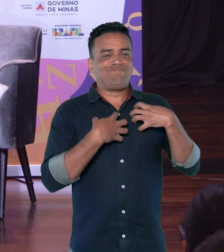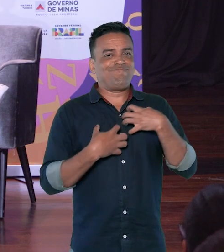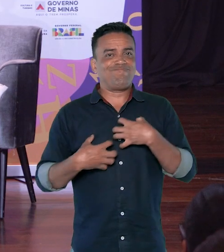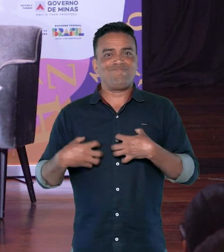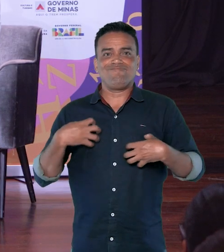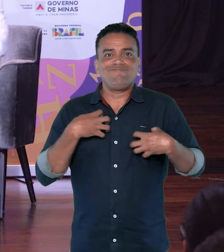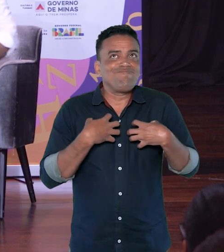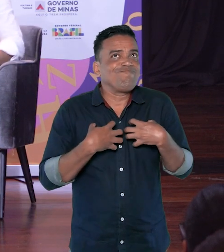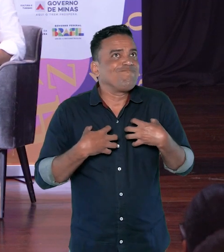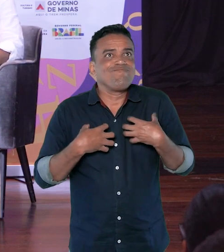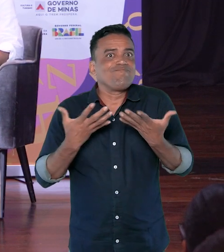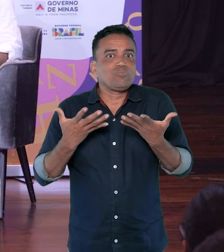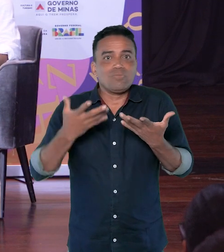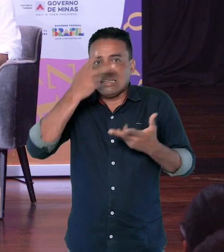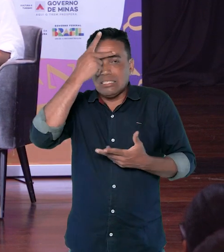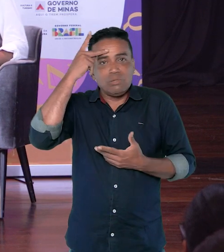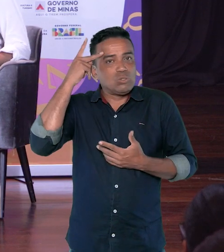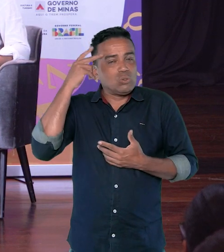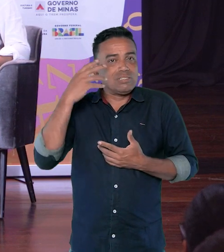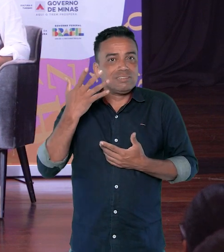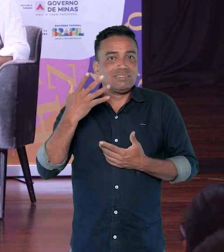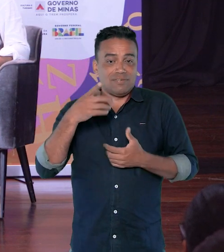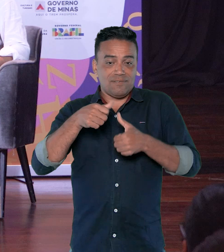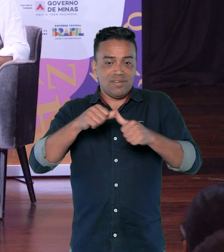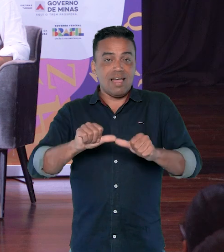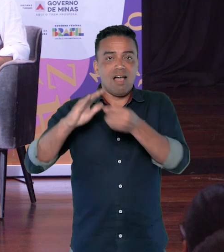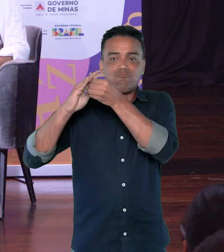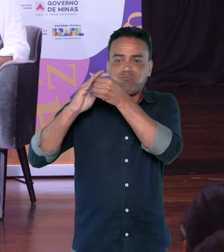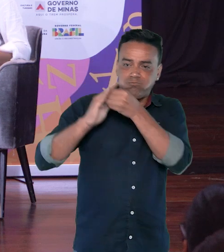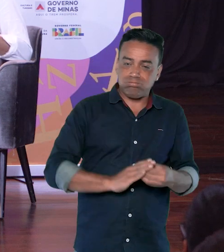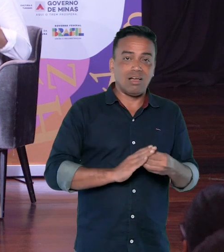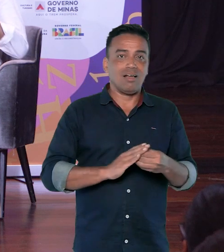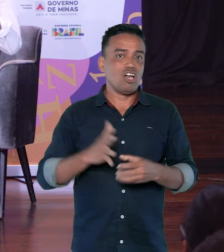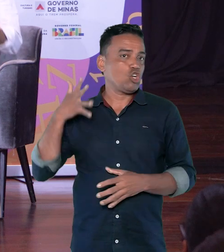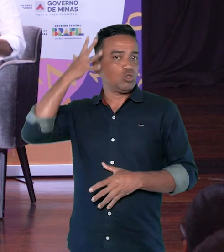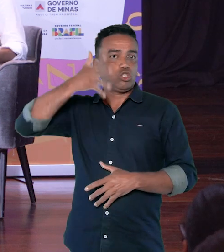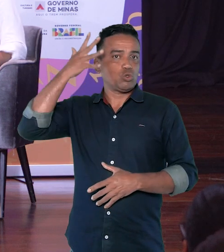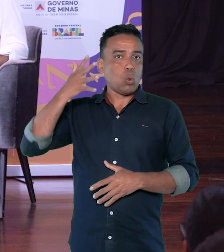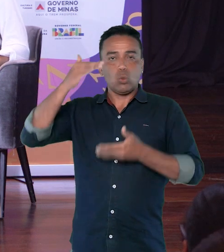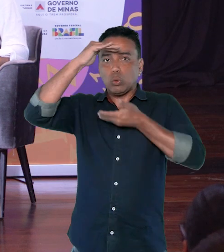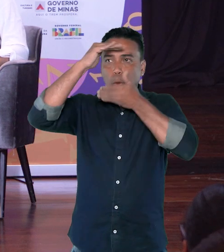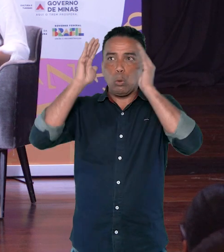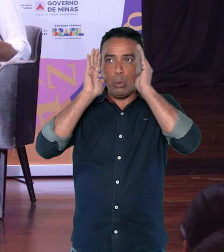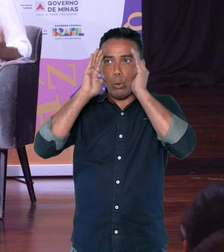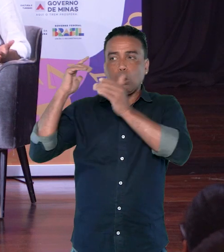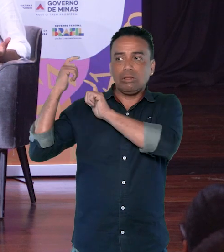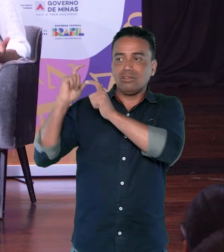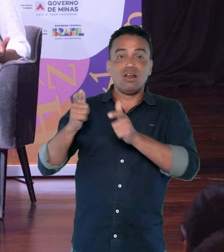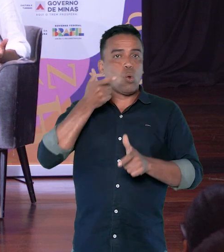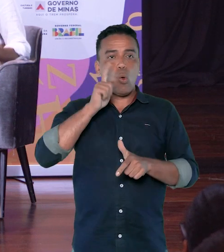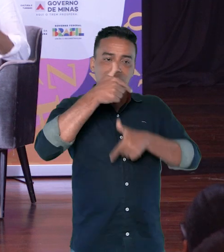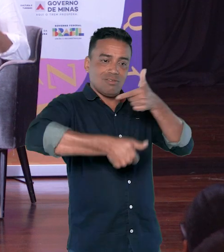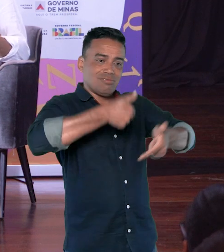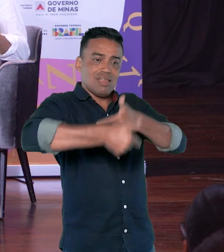pessoas ficarem refém, né, de um discurso ultraconservador e não conseguirem fazer o seu